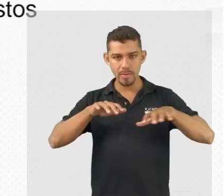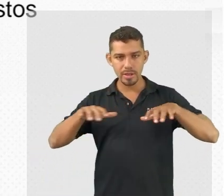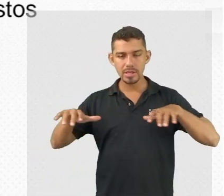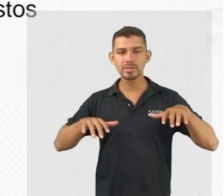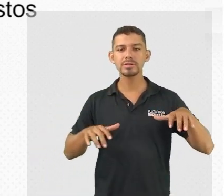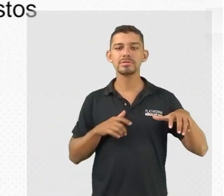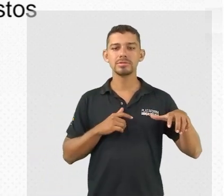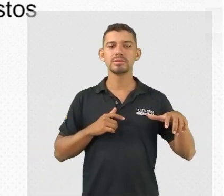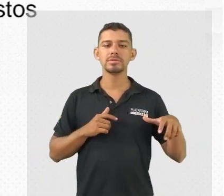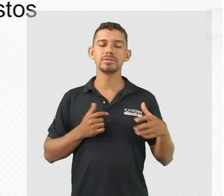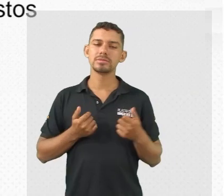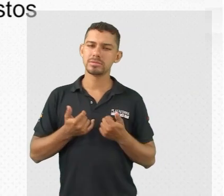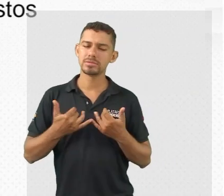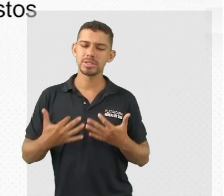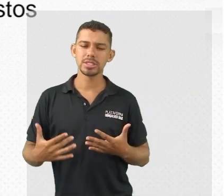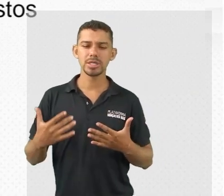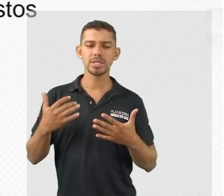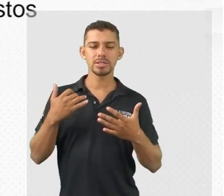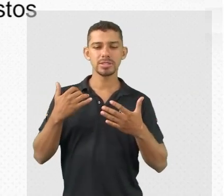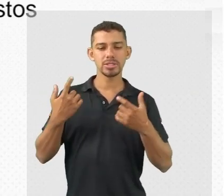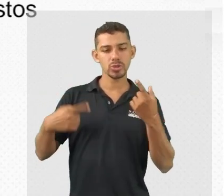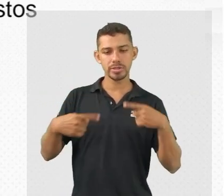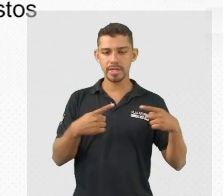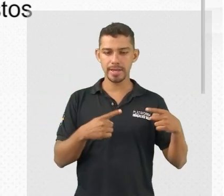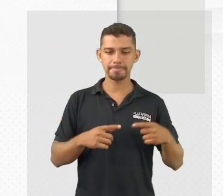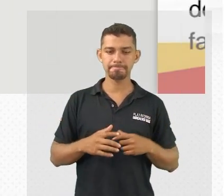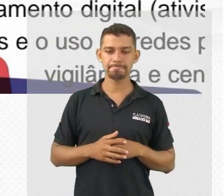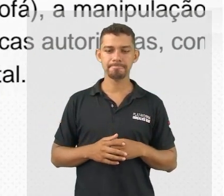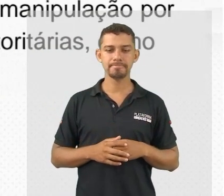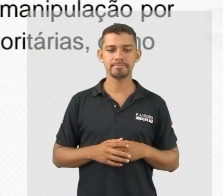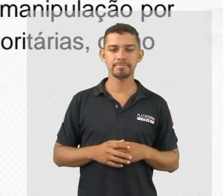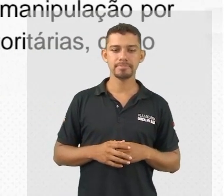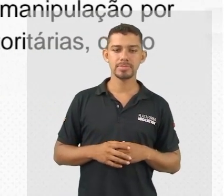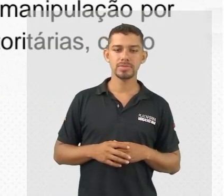dessa descentralização das mídias sociais.